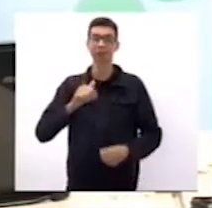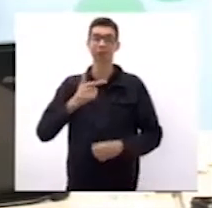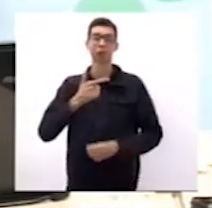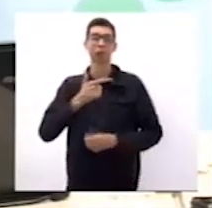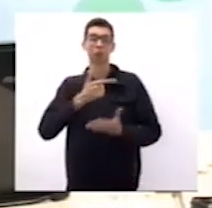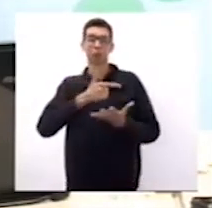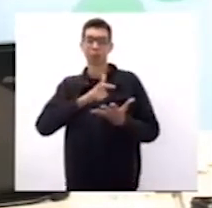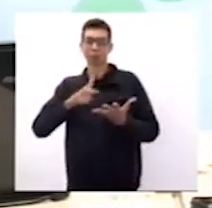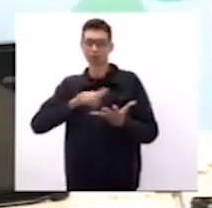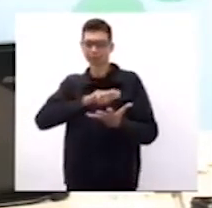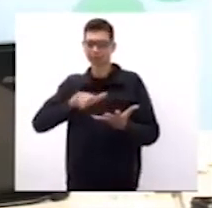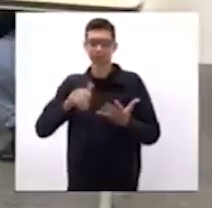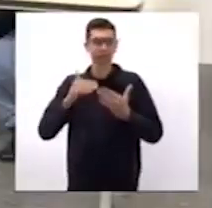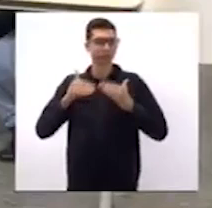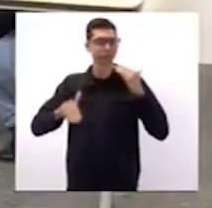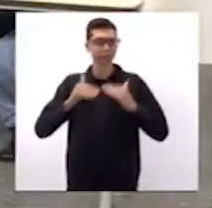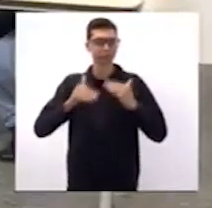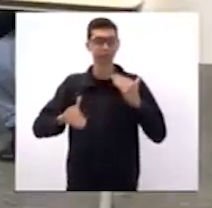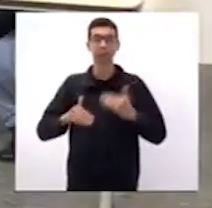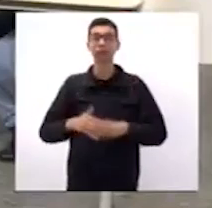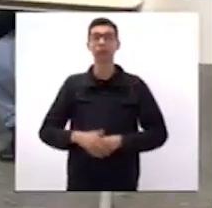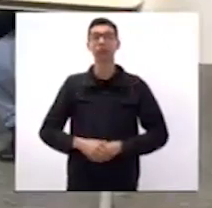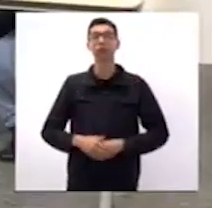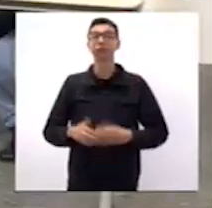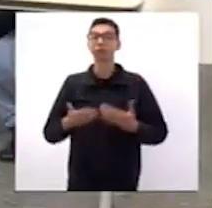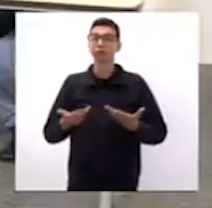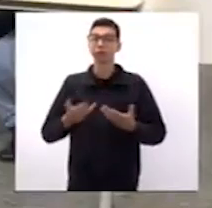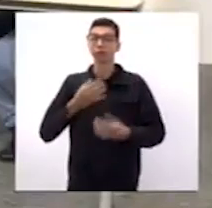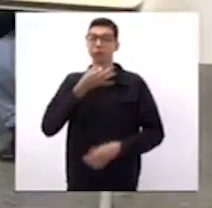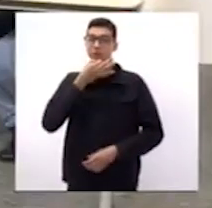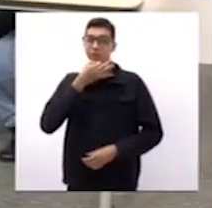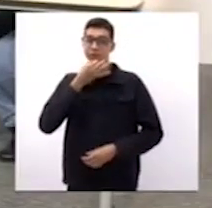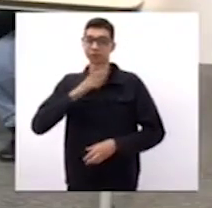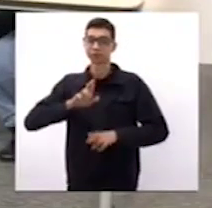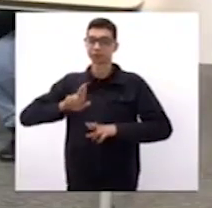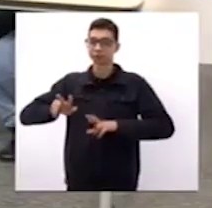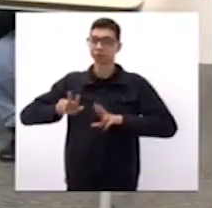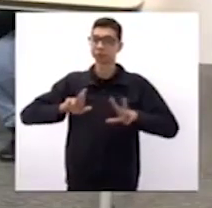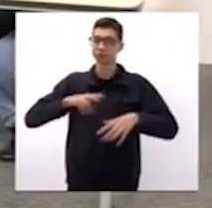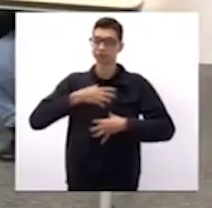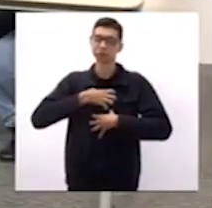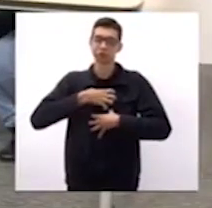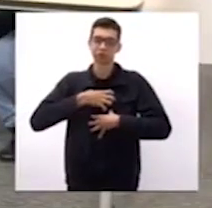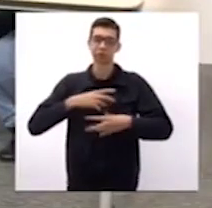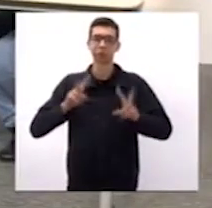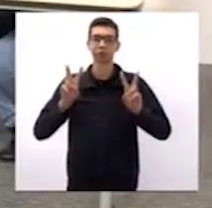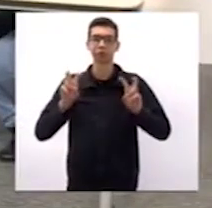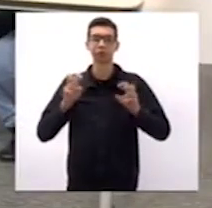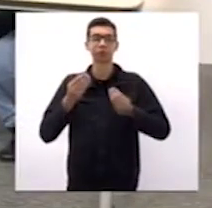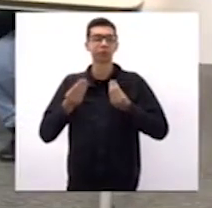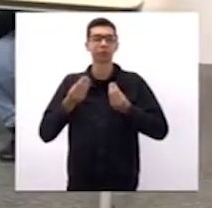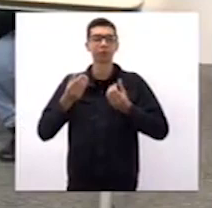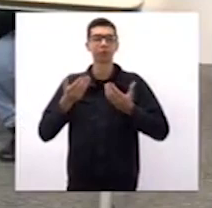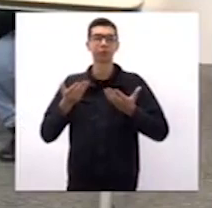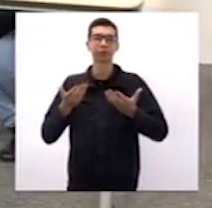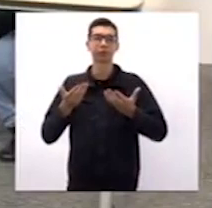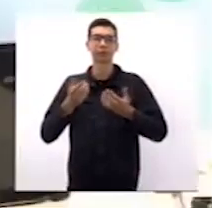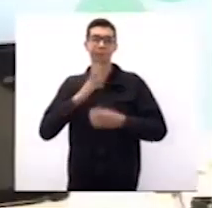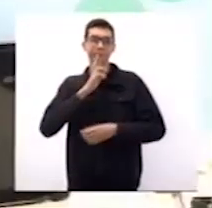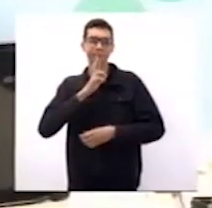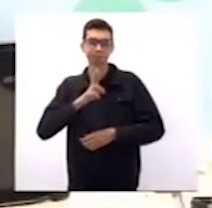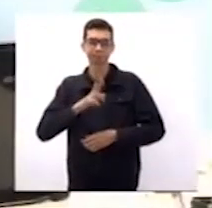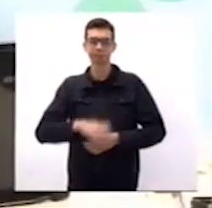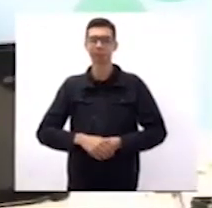discordam. Então, existem posições diferentes a respeito dessa afirmativa.